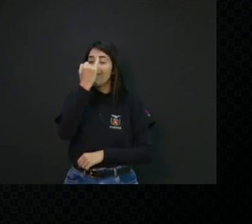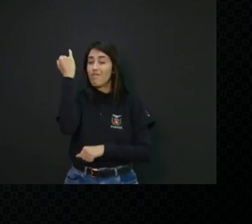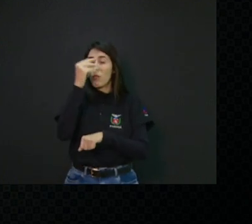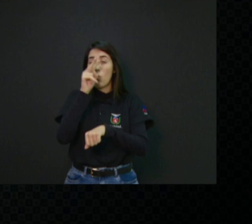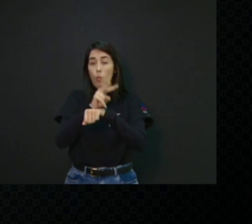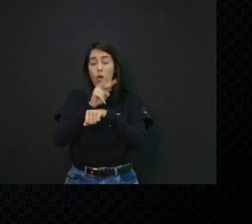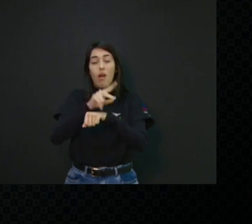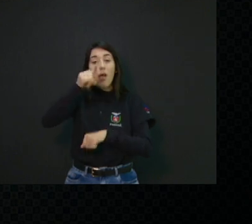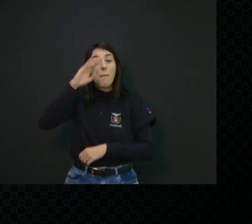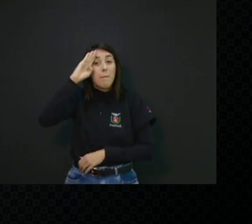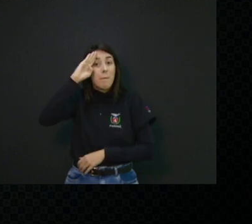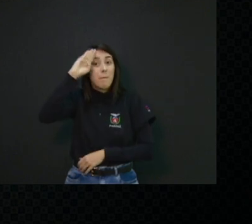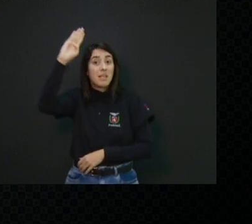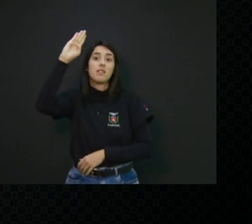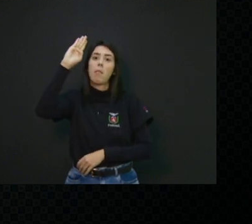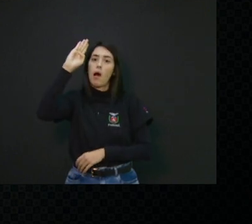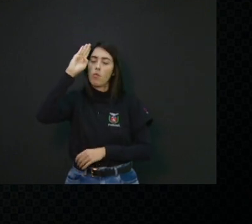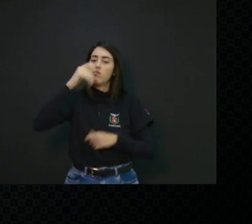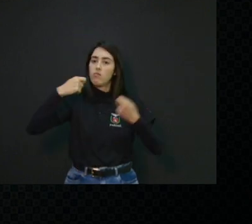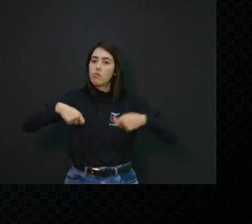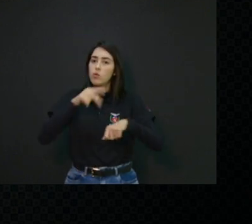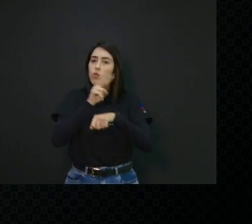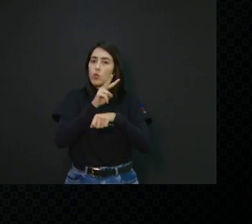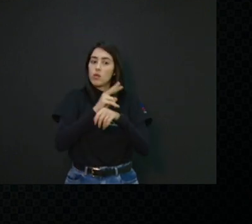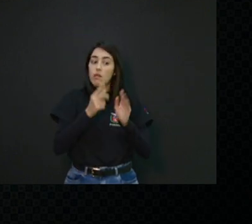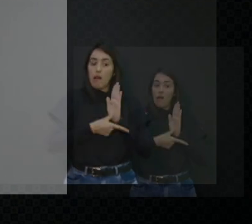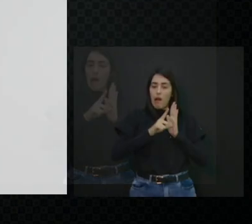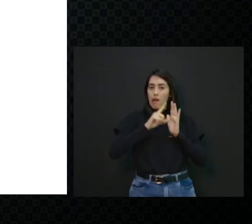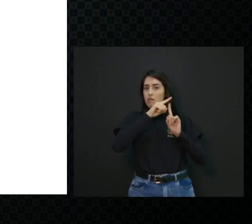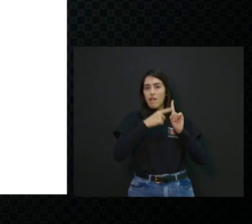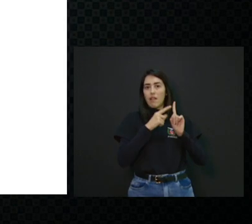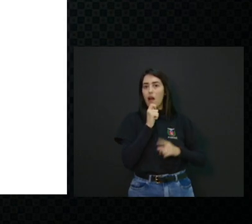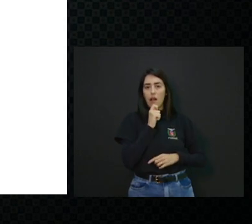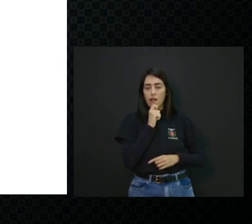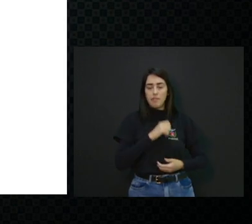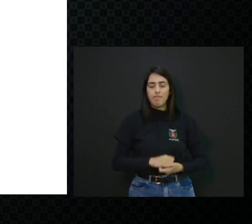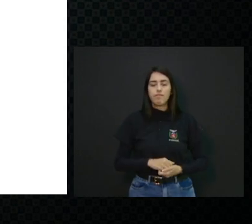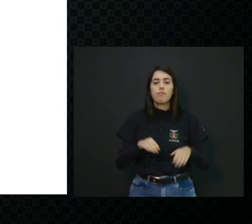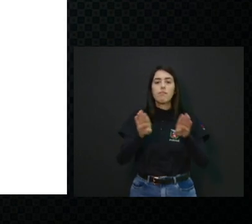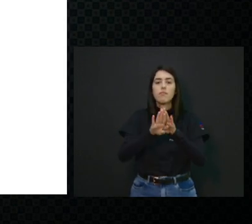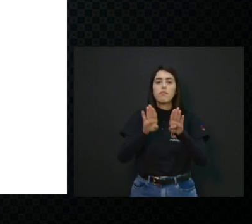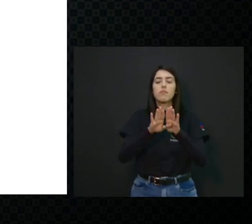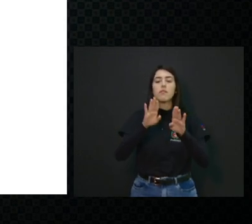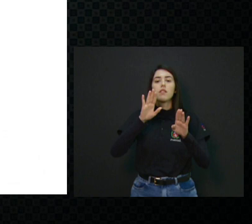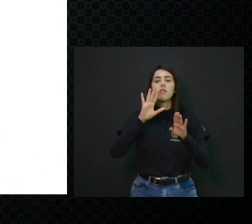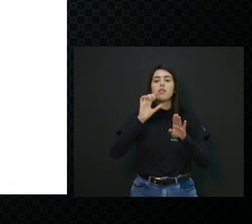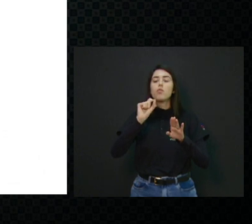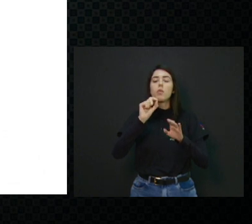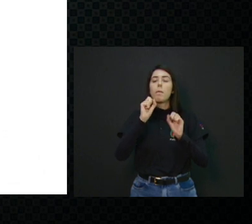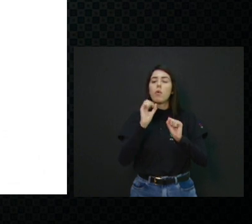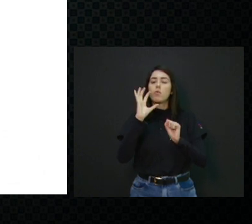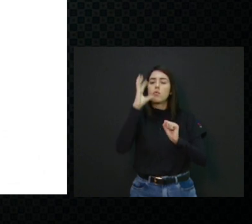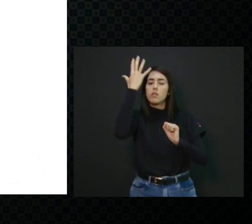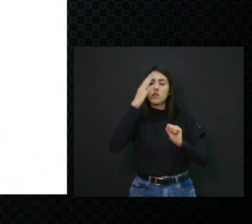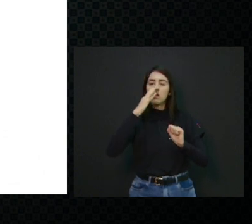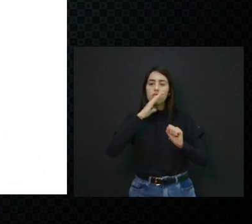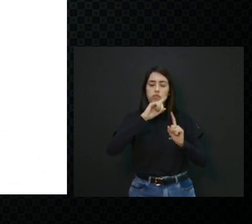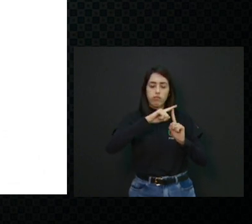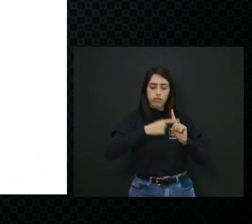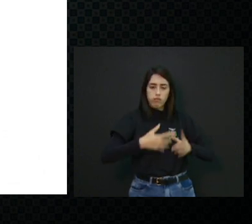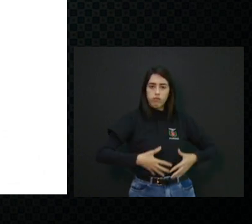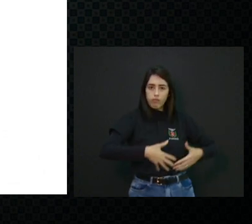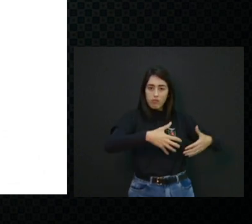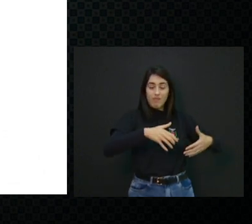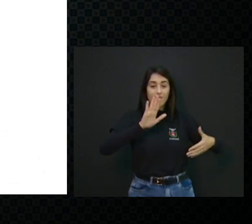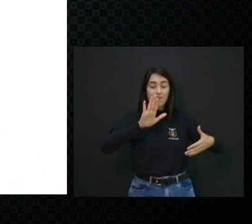causas pré-natais. Nós vamos ter também as causas perinatais, e a prematuridade é a grande